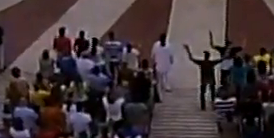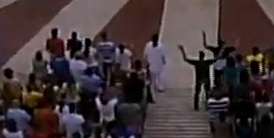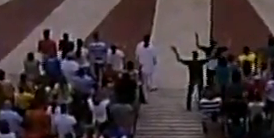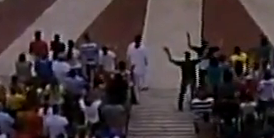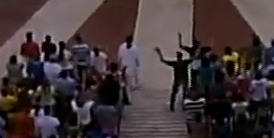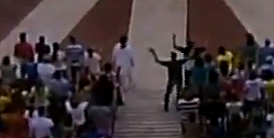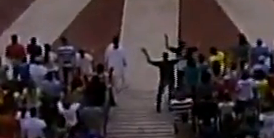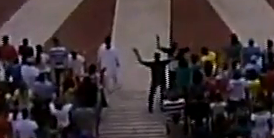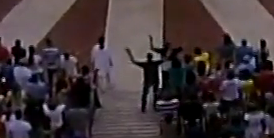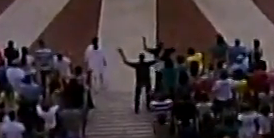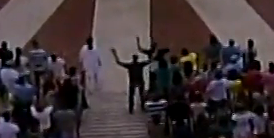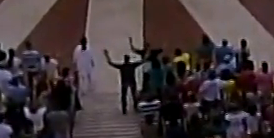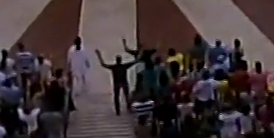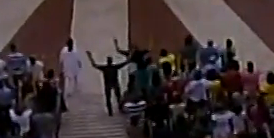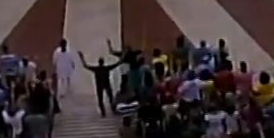coração,